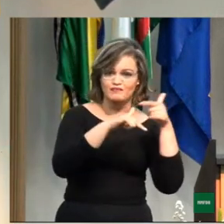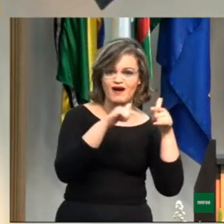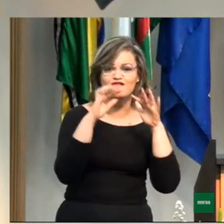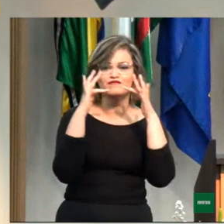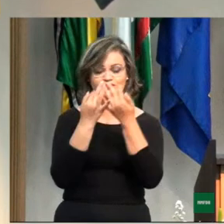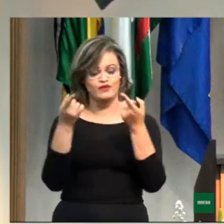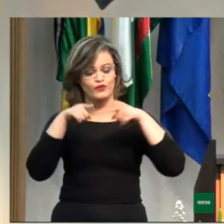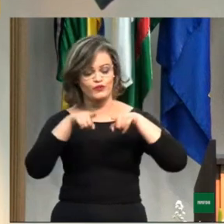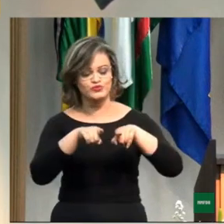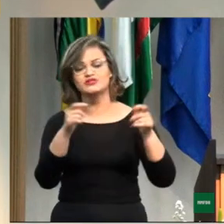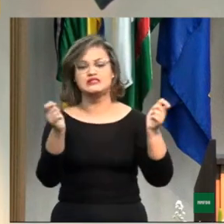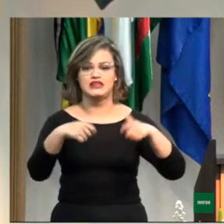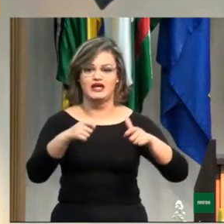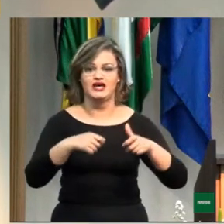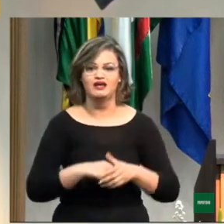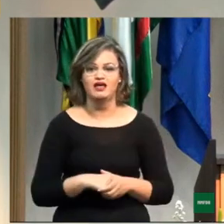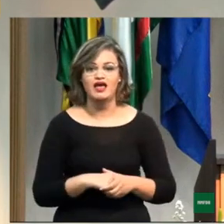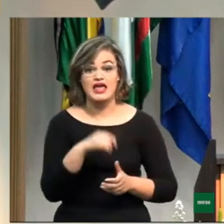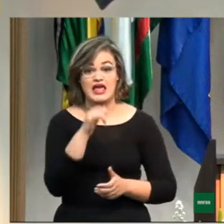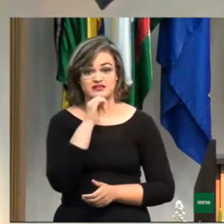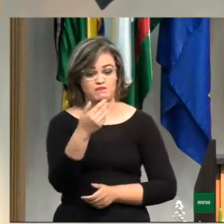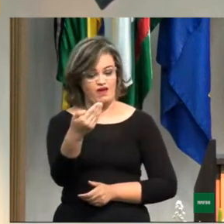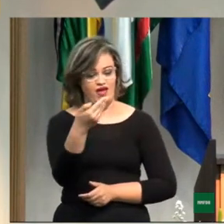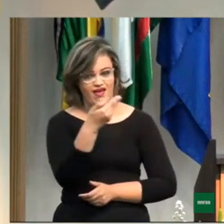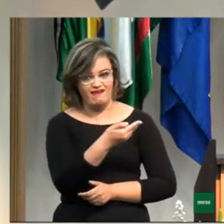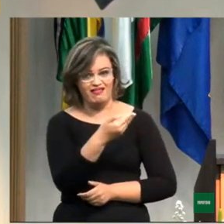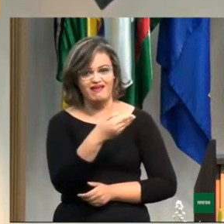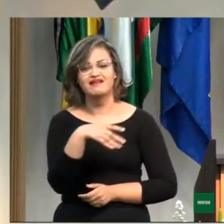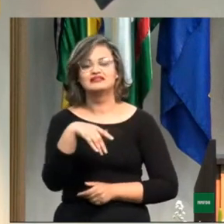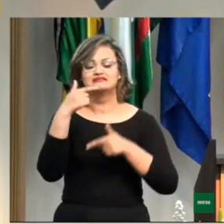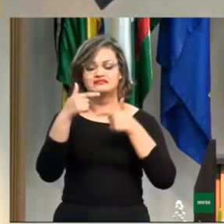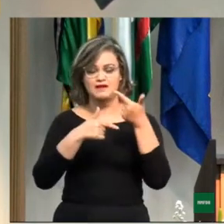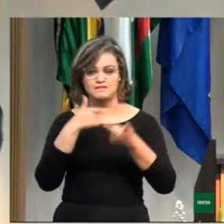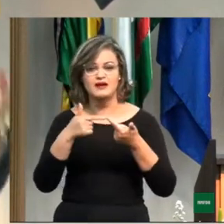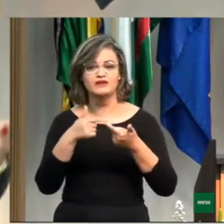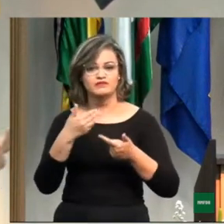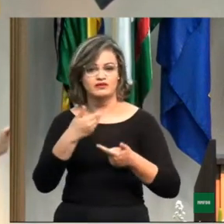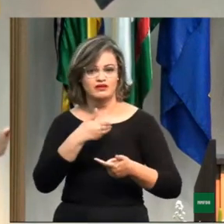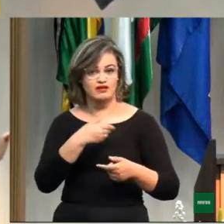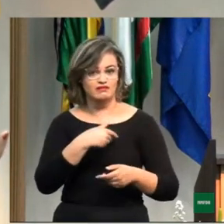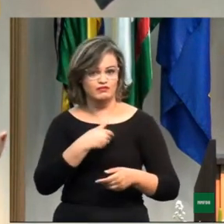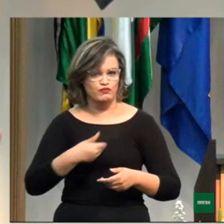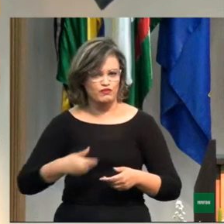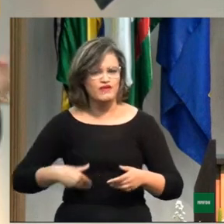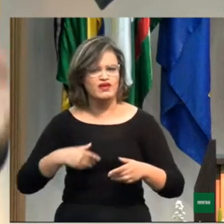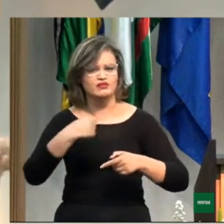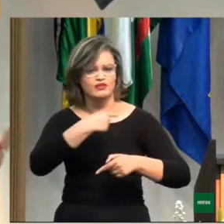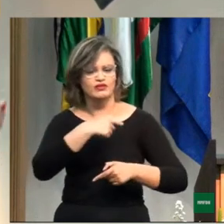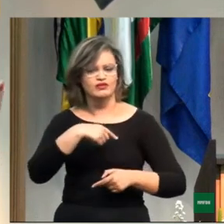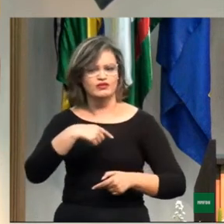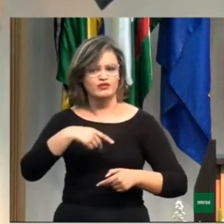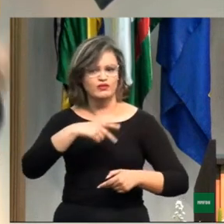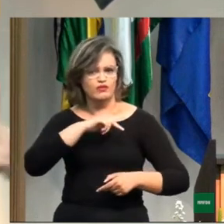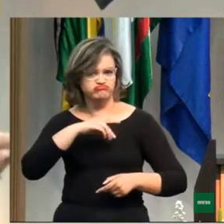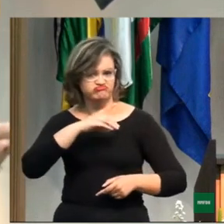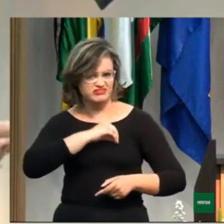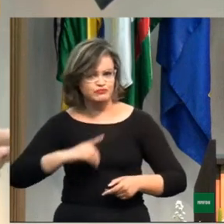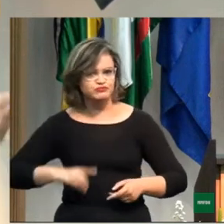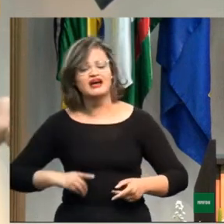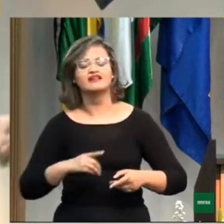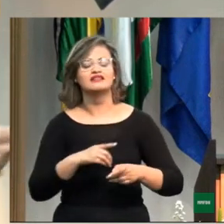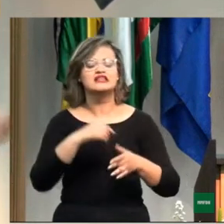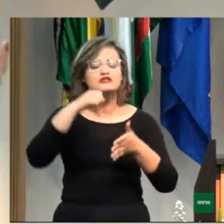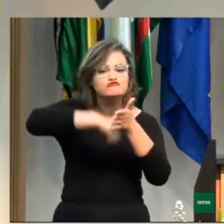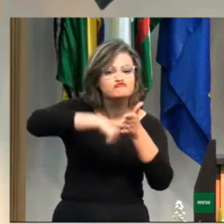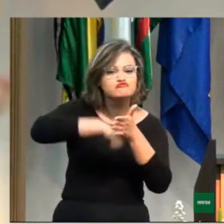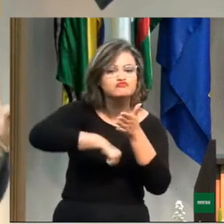como parlamentar, eu reluto muito na imposição por meio legal, que é